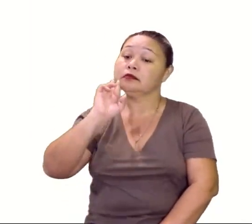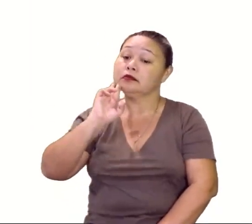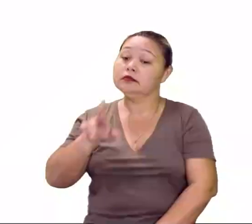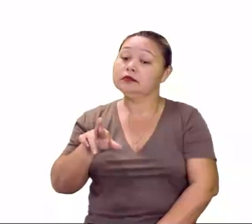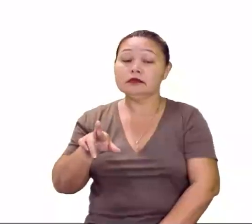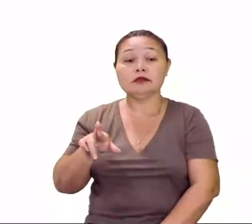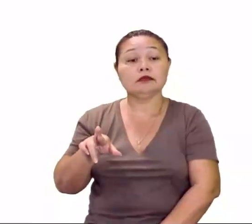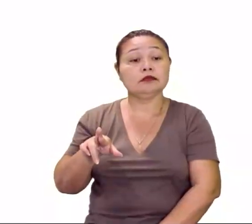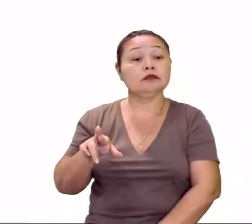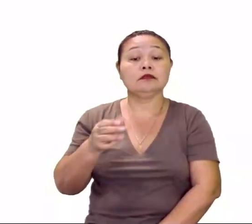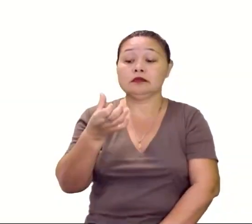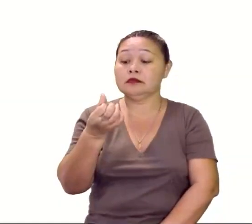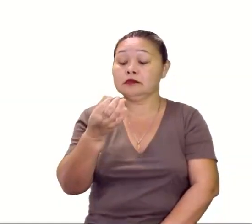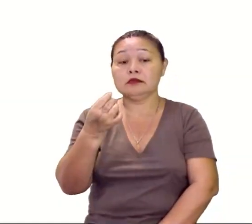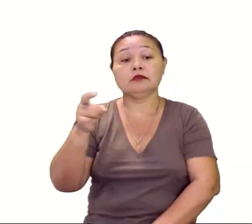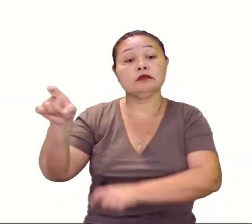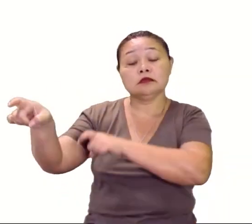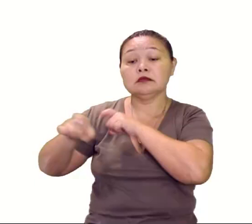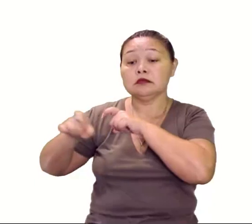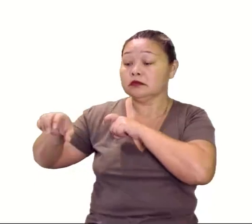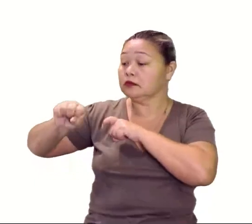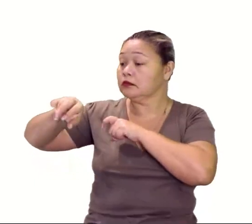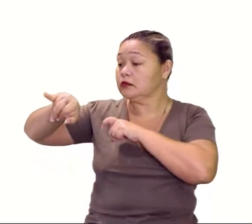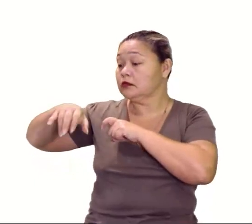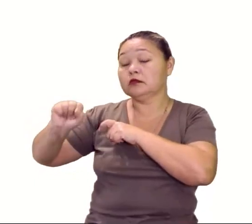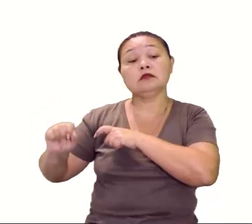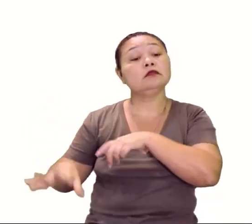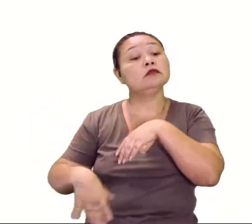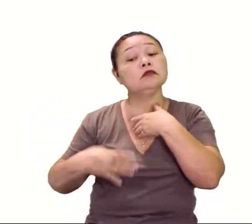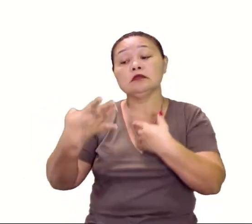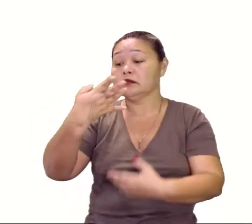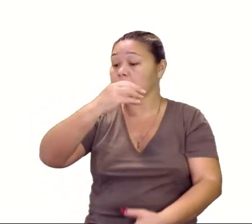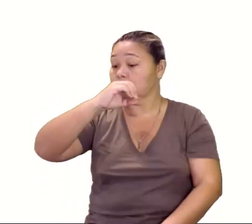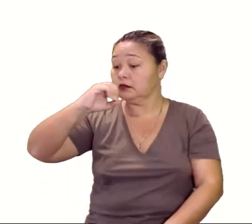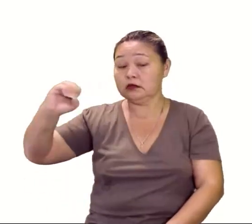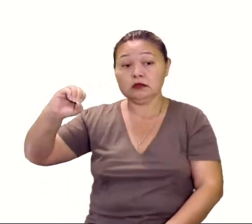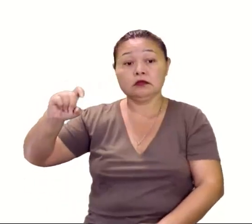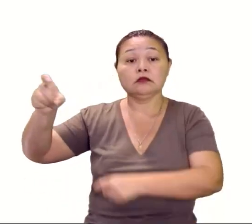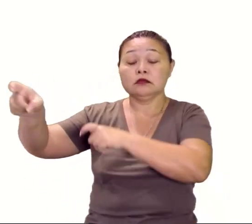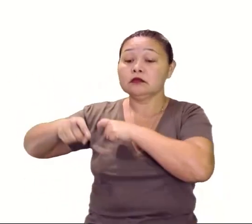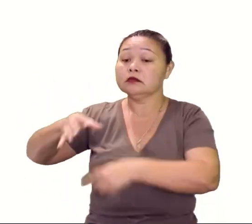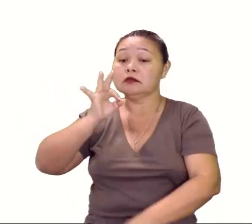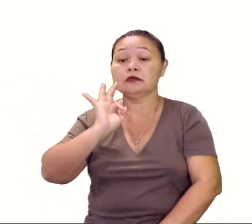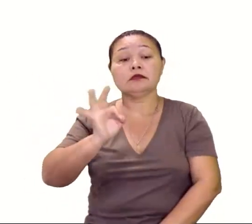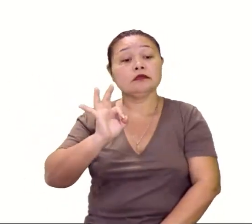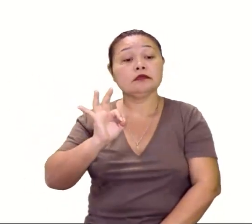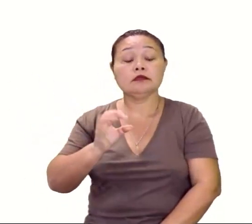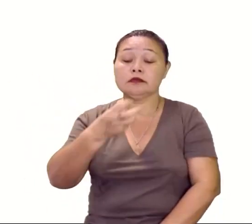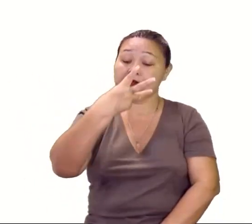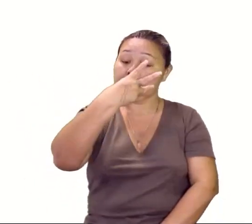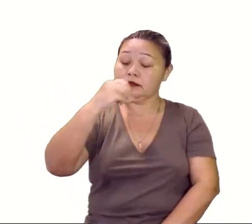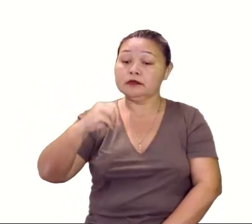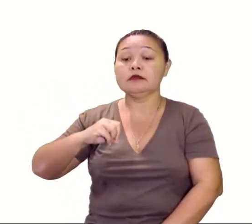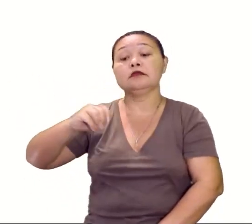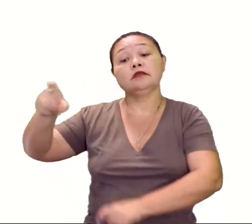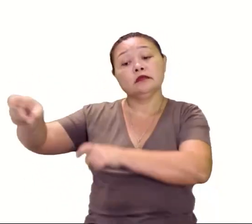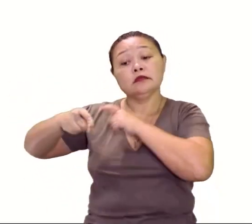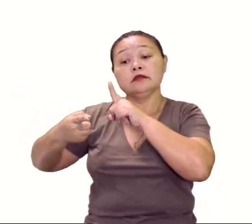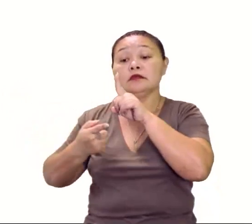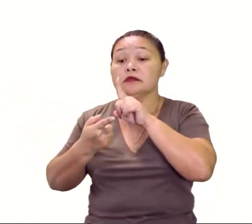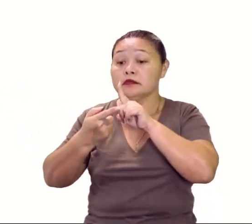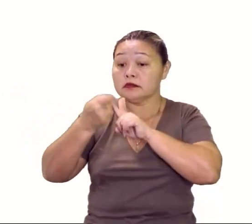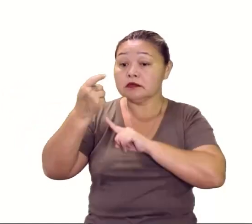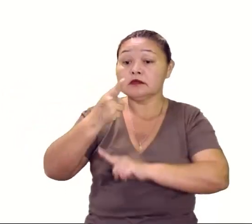vamos ver. 600 cultivam soja, 400 cultivam café, 300